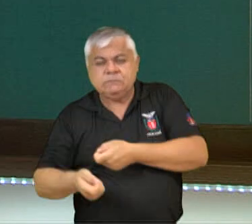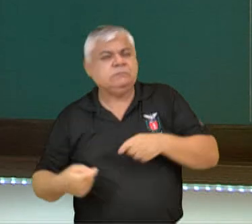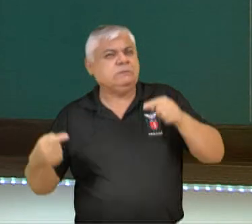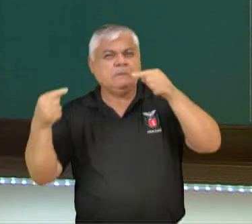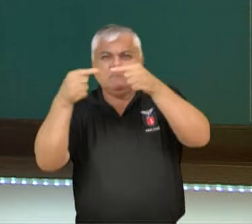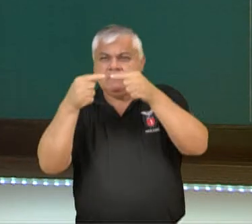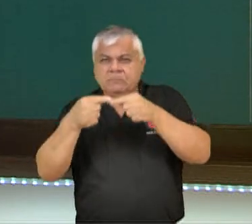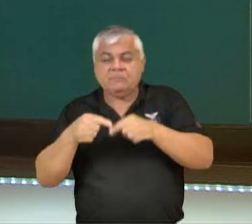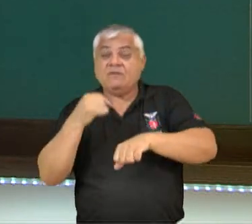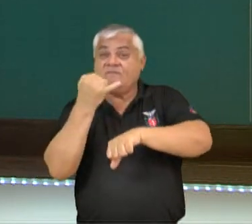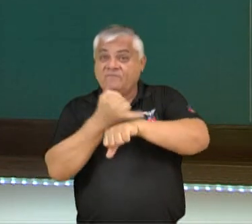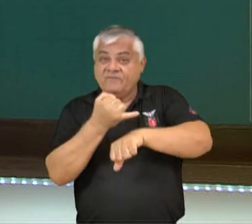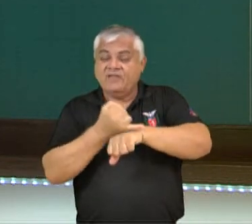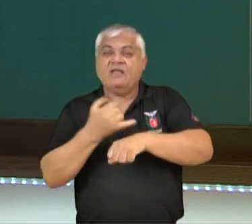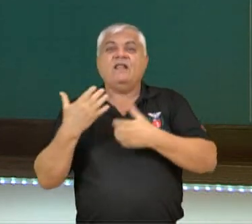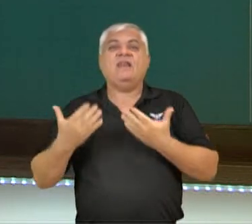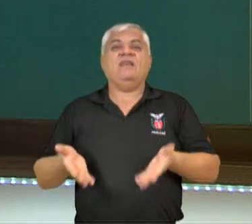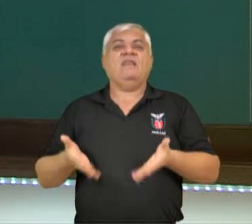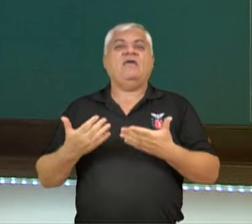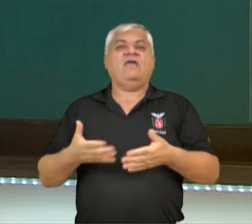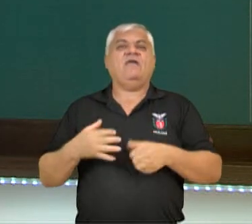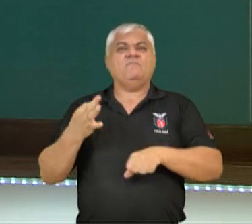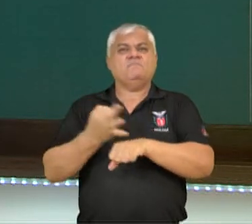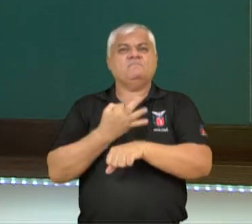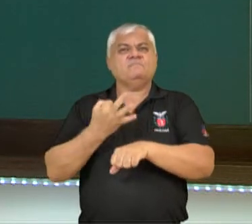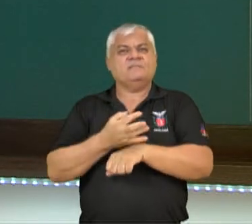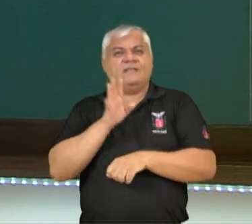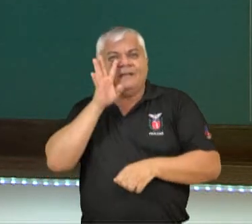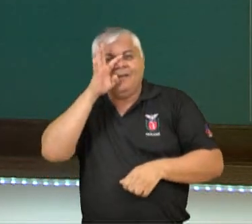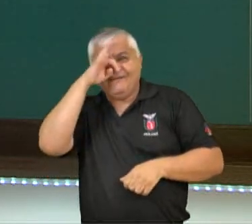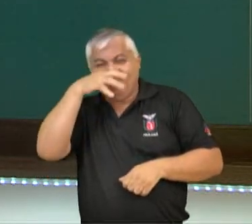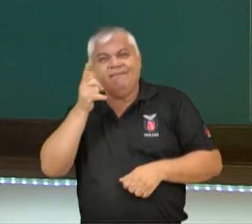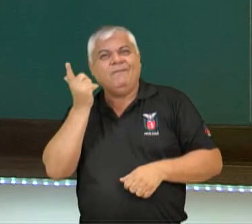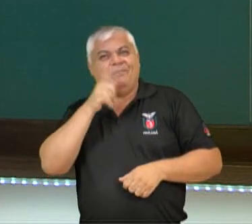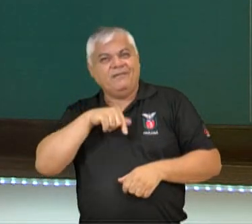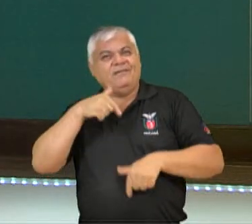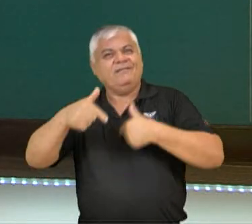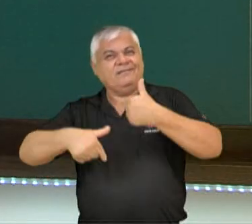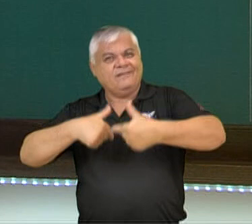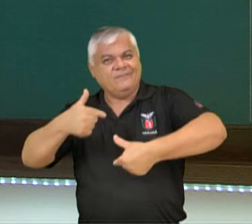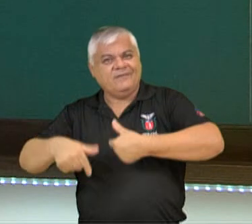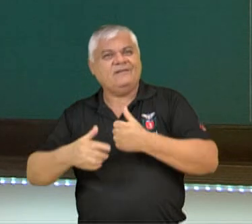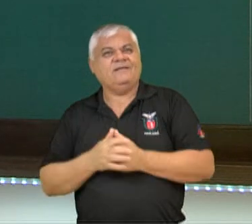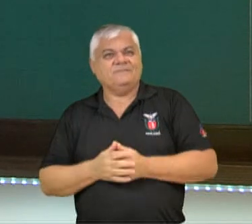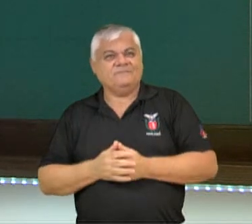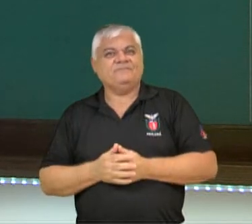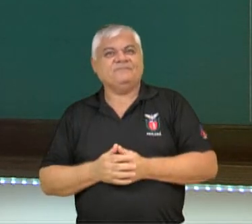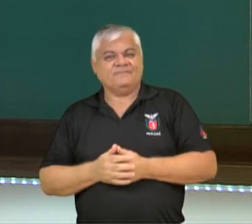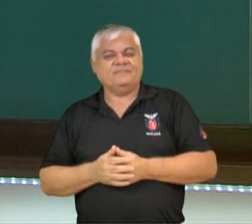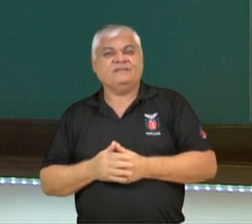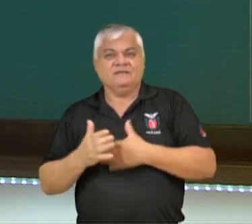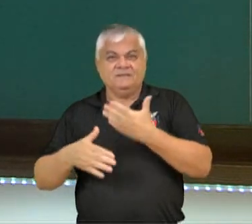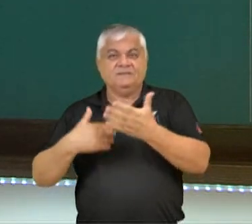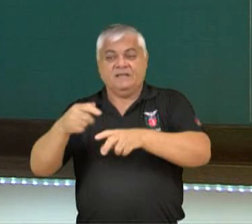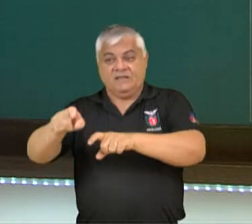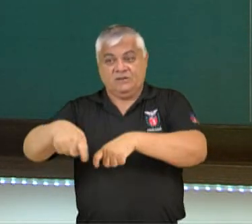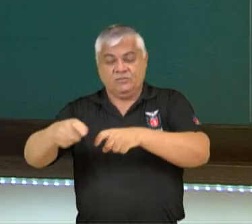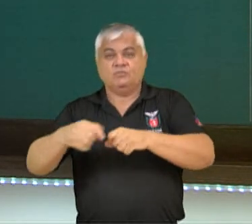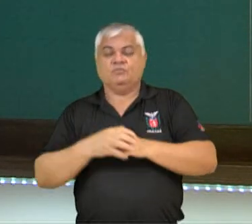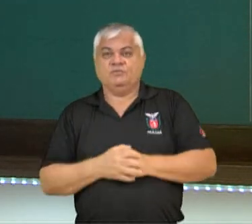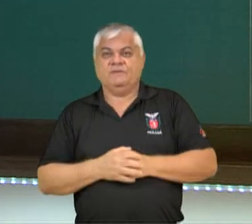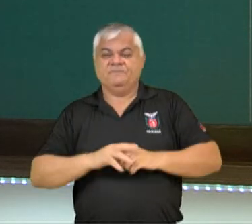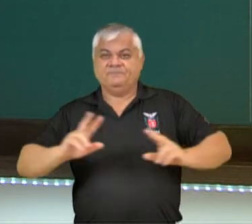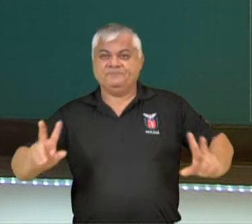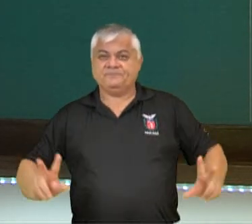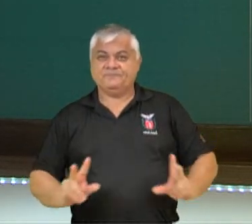feito de ferro, muito mais leve e resistente para se trabalhar. Isso também desenvolve a agricultura. A Torre